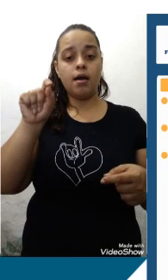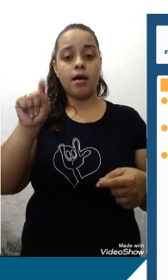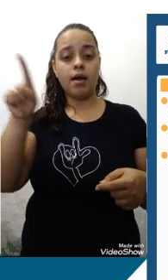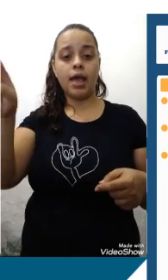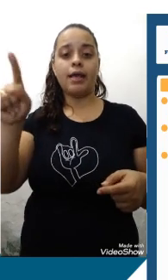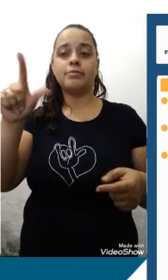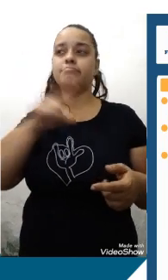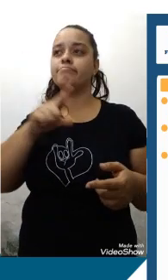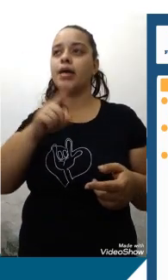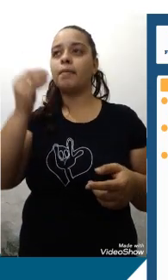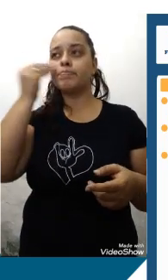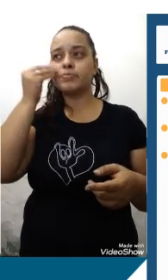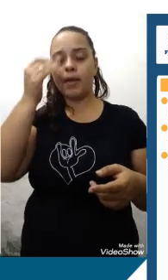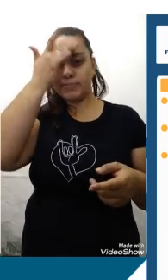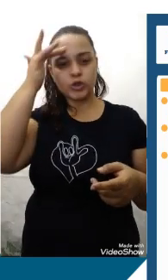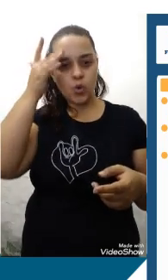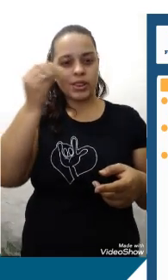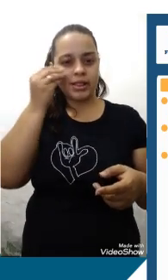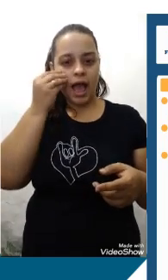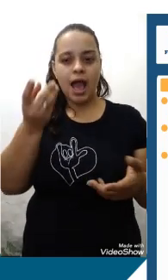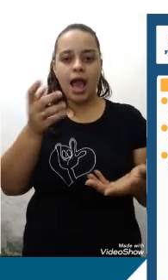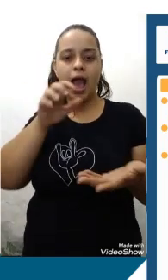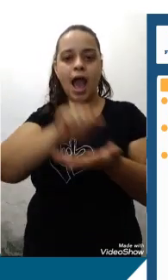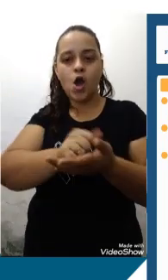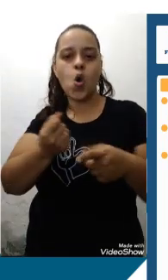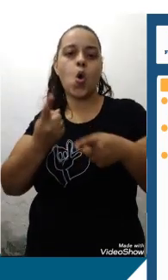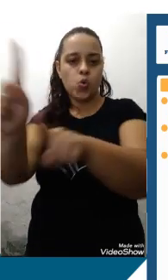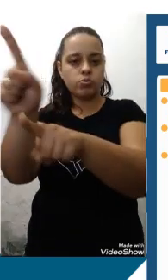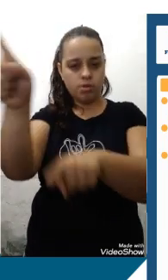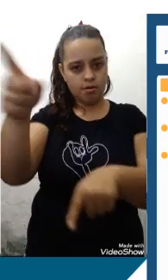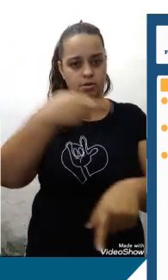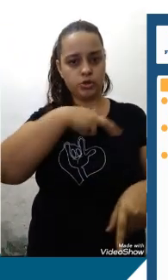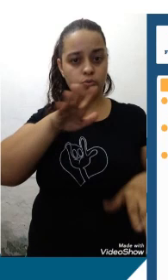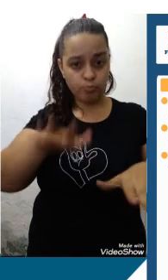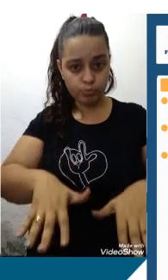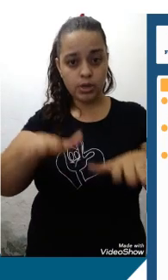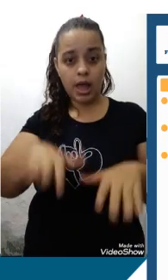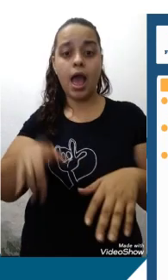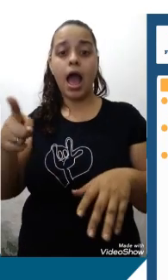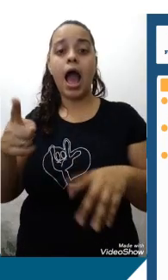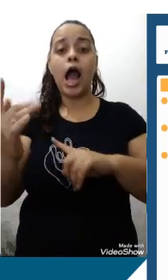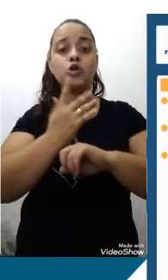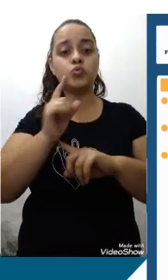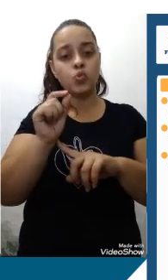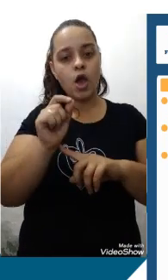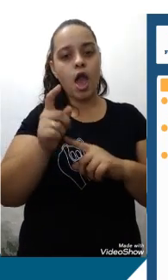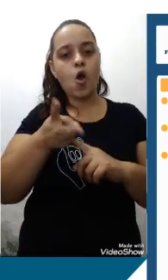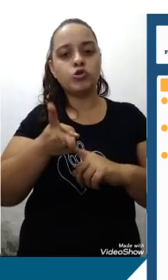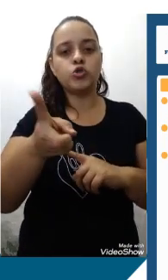acontecer por causa desse zelo na luta contra os muçulmanos e que ela vai funcionar em alguma medida como uma expansão, como